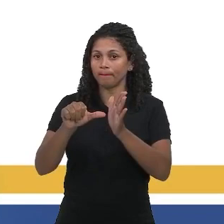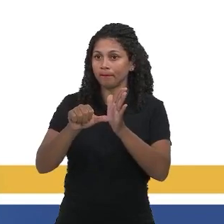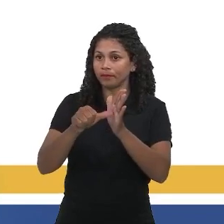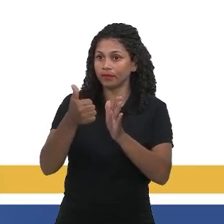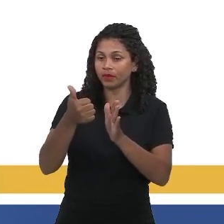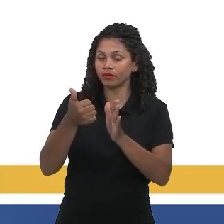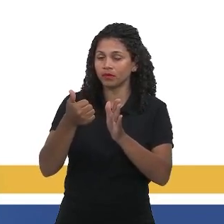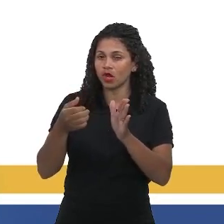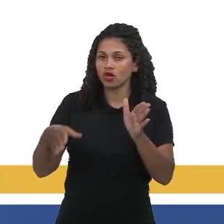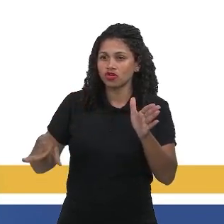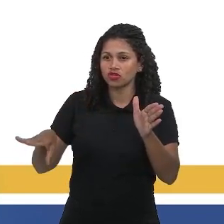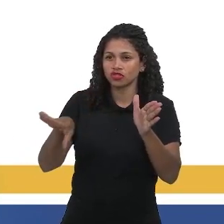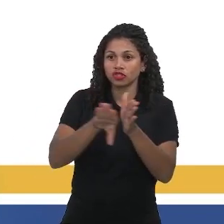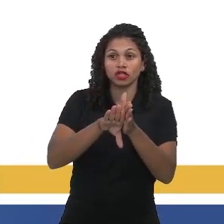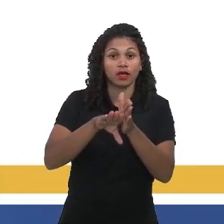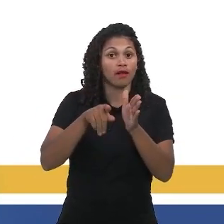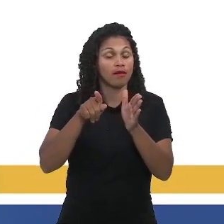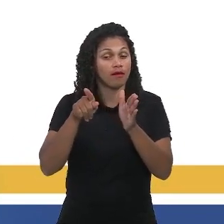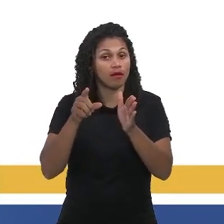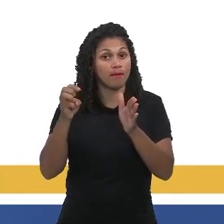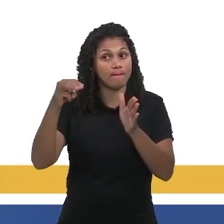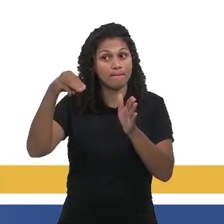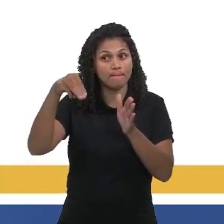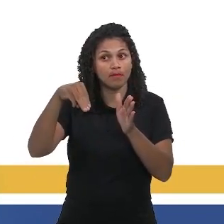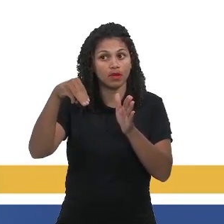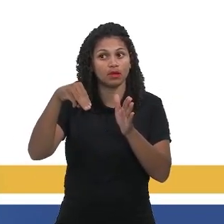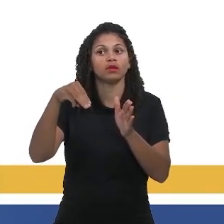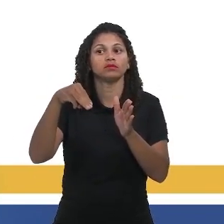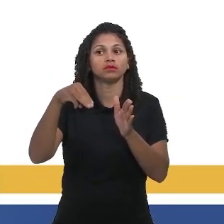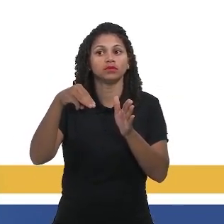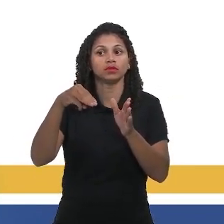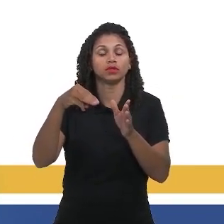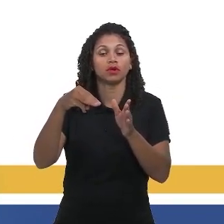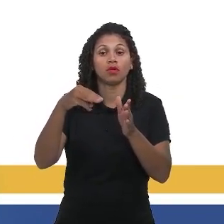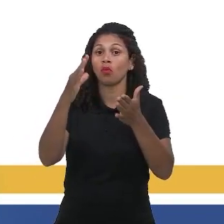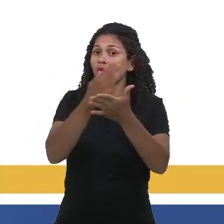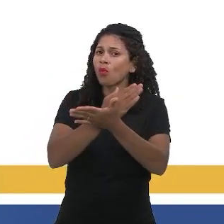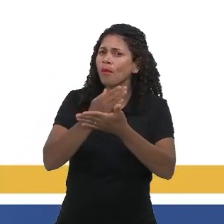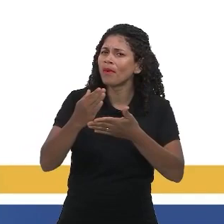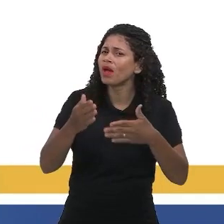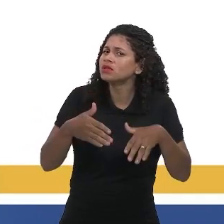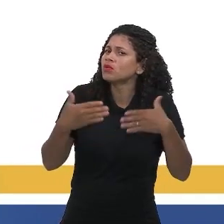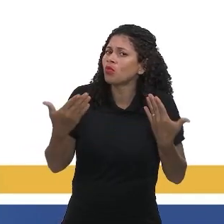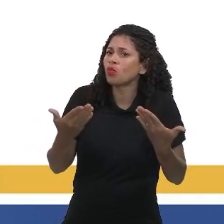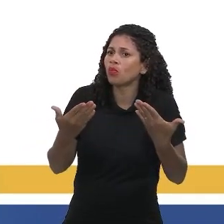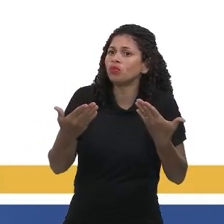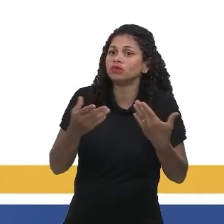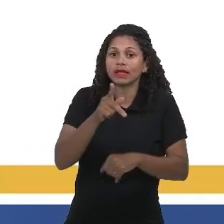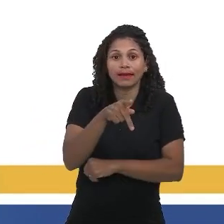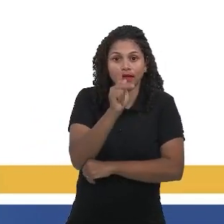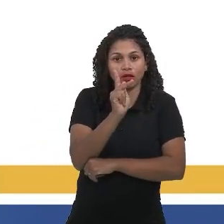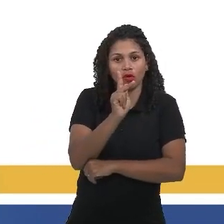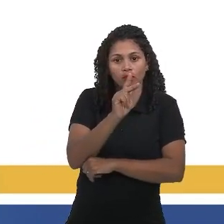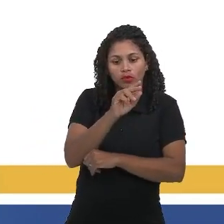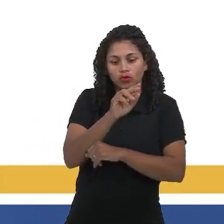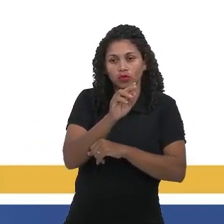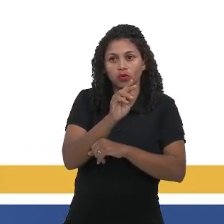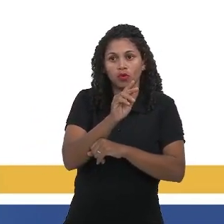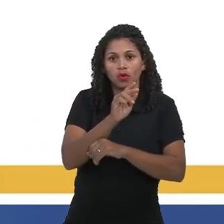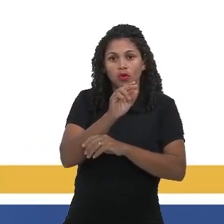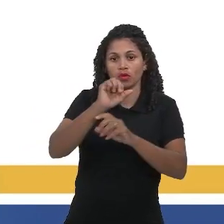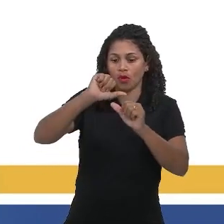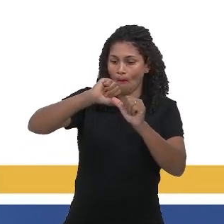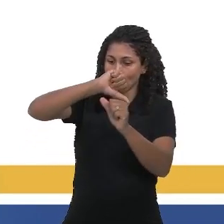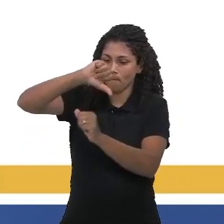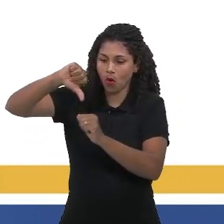quero chegar lá na unidade metros né pra gente verificar essa primeira relação aqui ó multiplicando e a gente chega nela quantas vezes eu conto essa